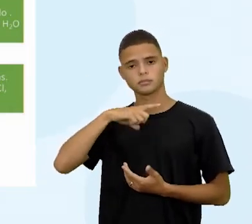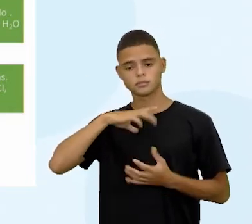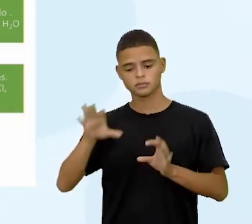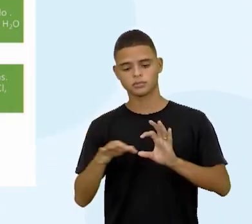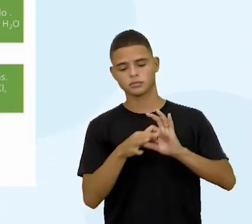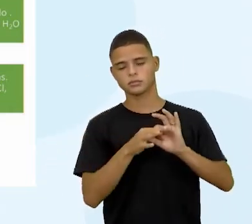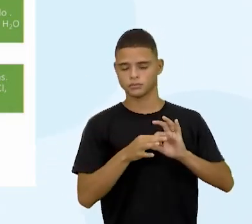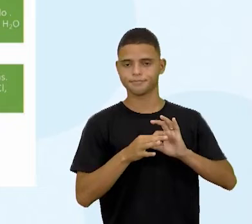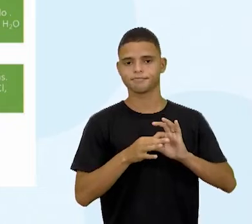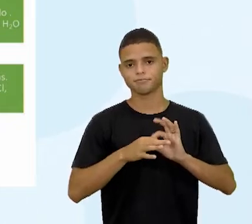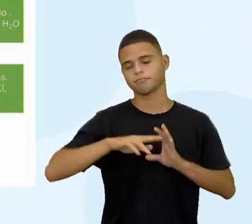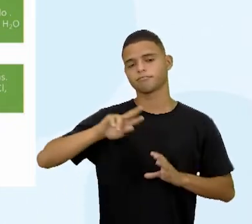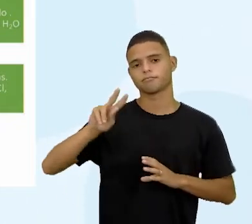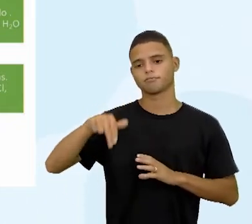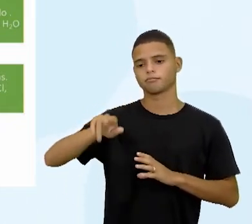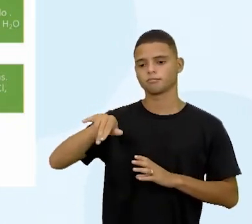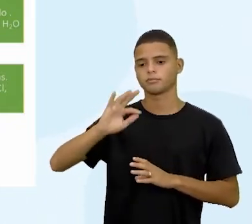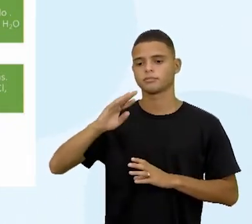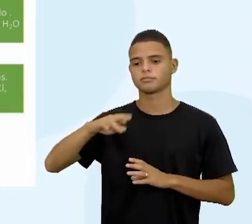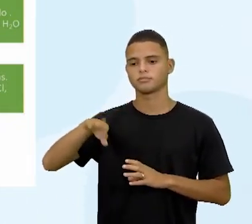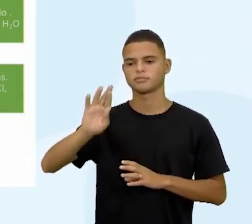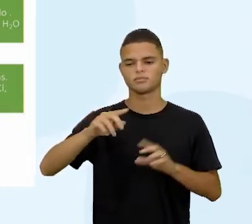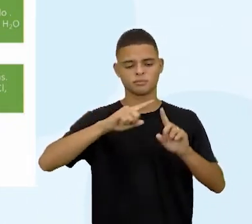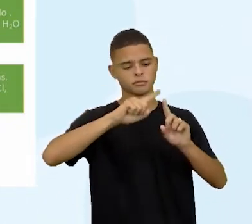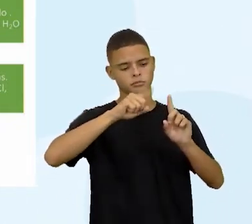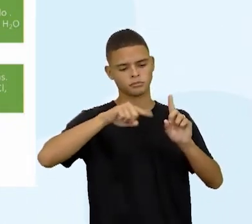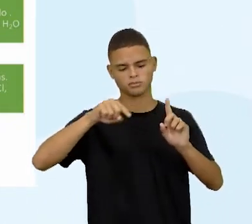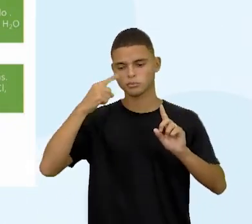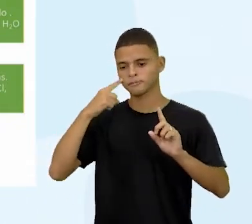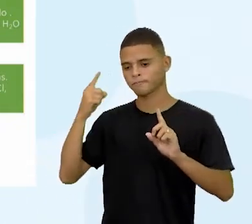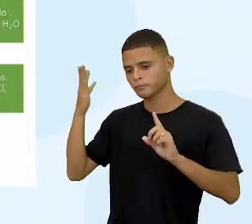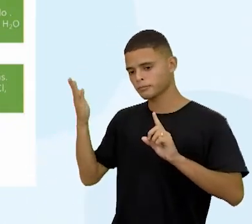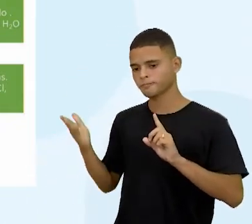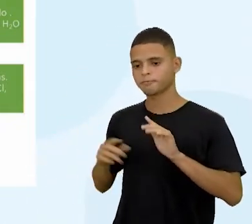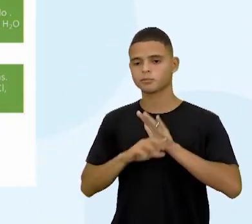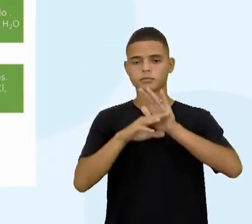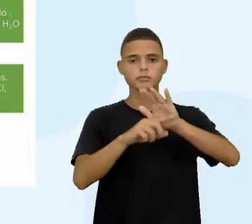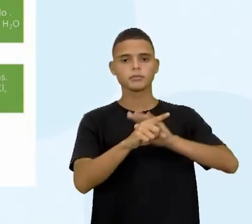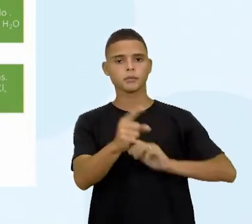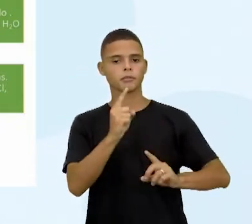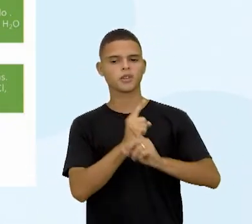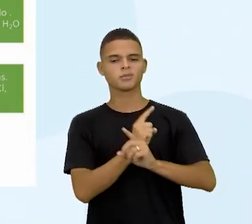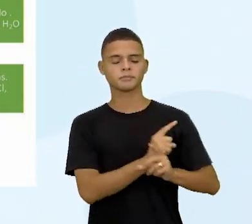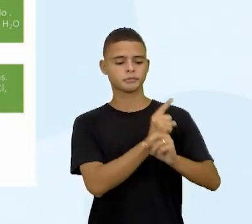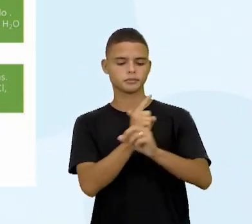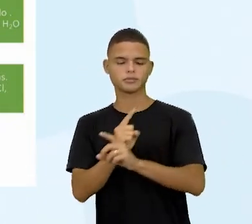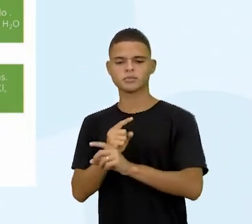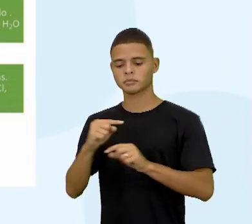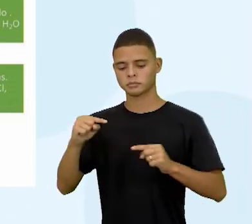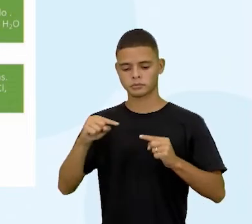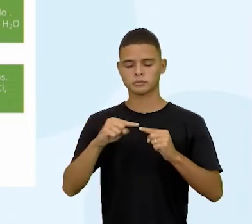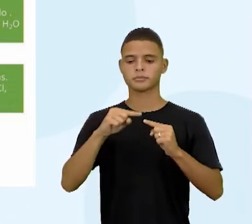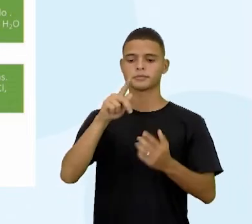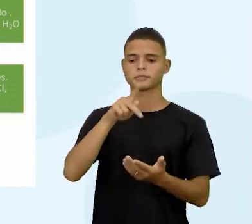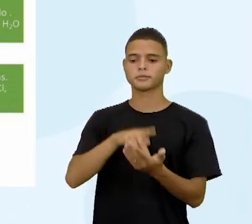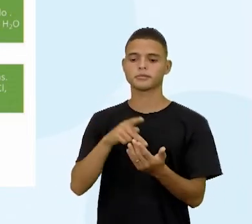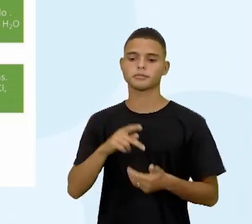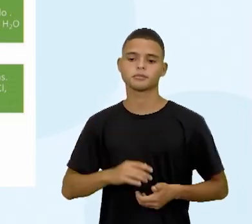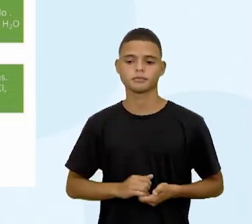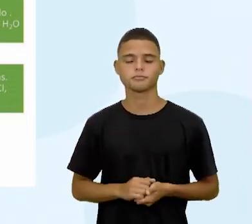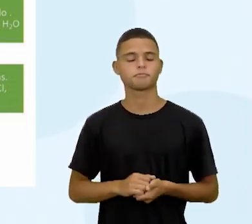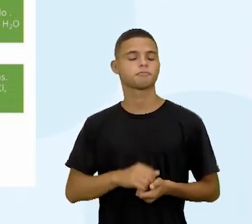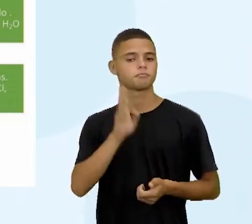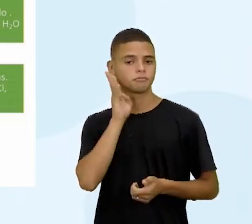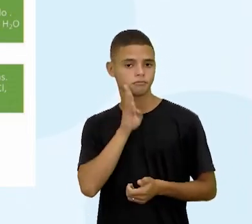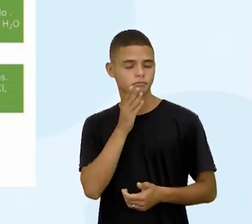ligação de hidrogênio. Então, esse fluxograma, ele ajuda você a chegar na ligação correspondente. Então, é uma forma legal